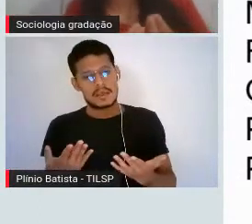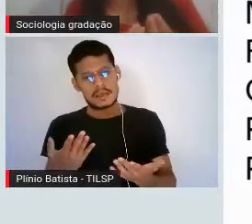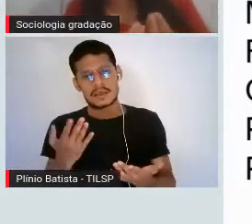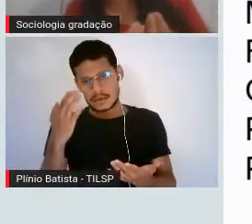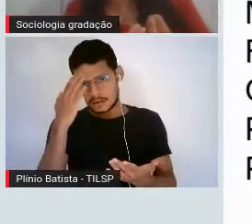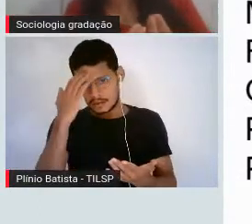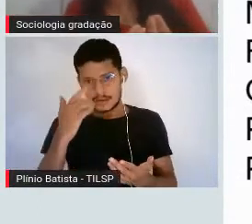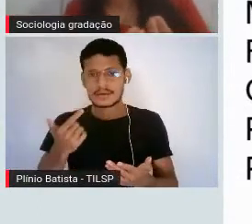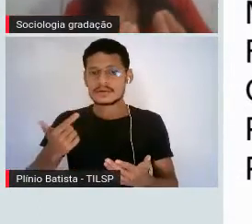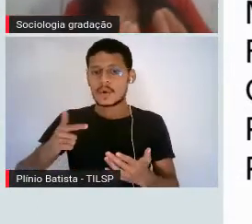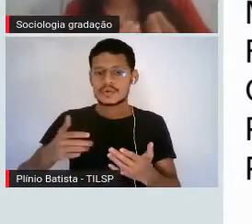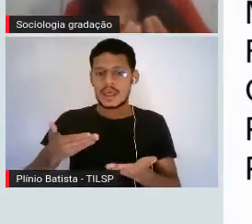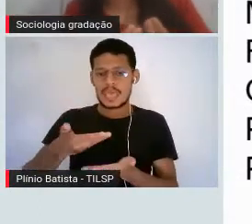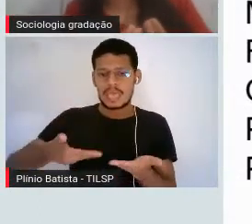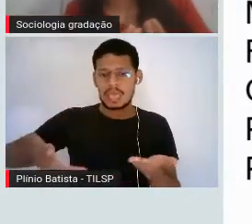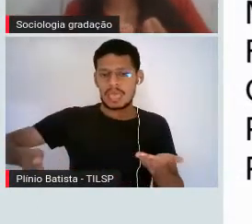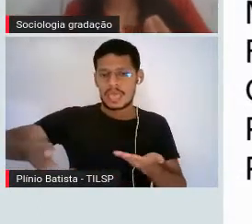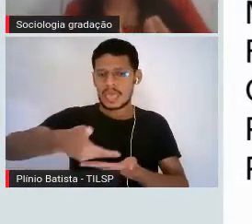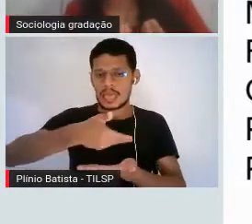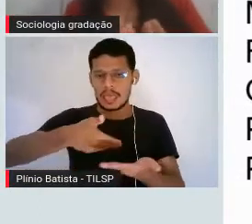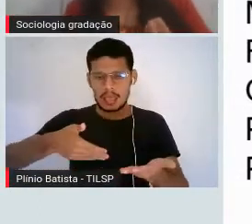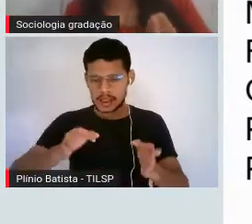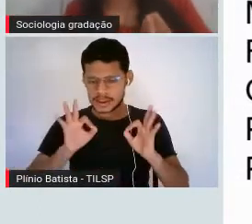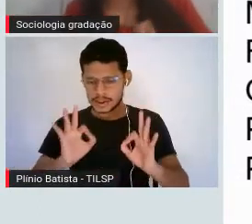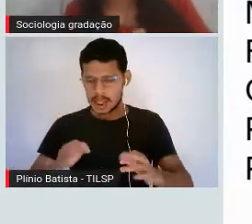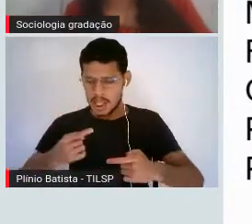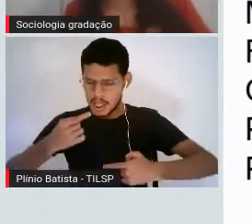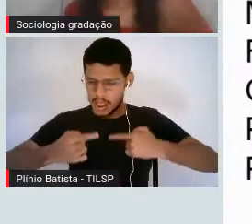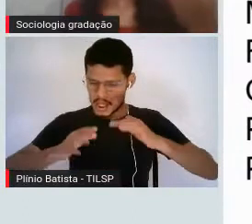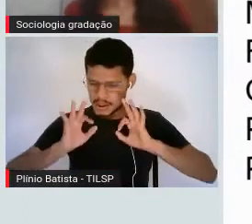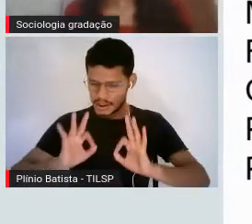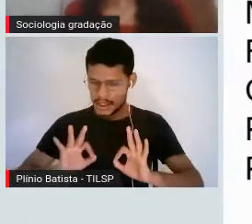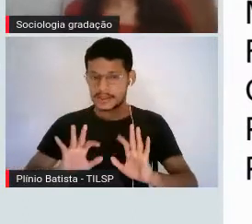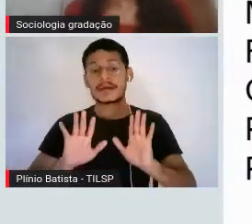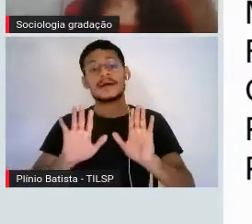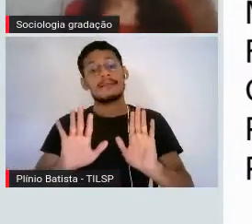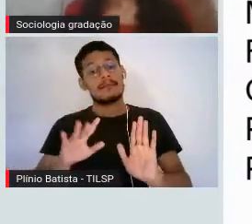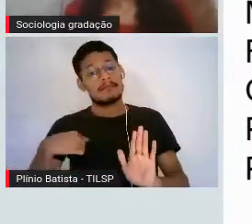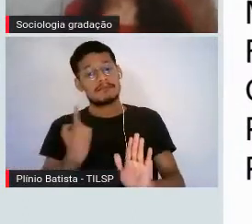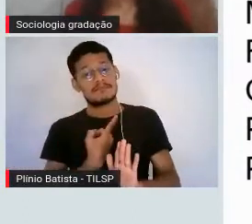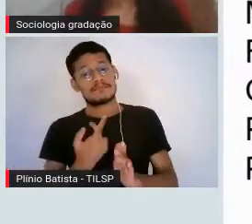troca justa que a gente percebe, né, de uma classe